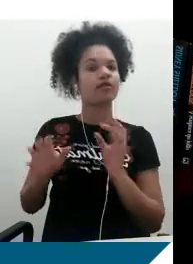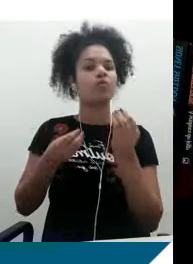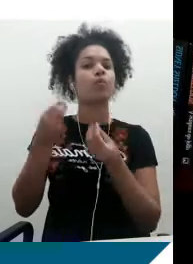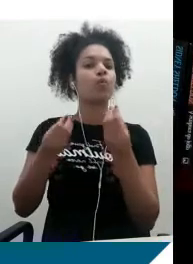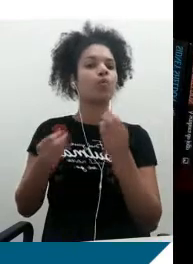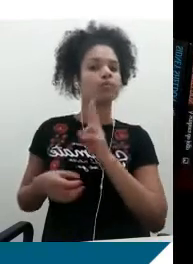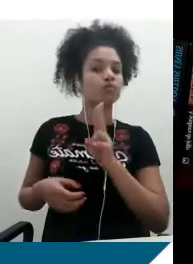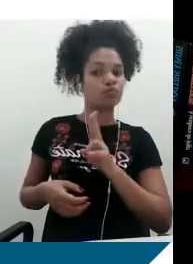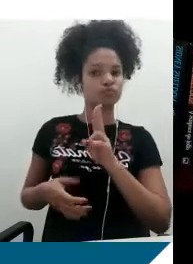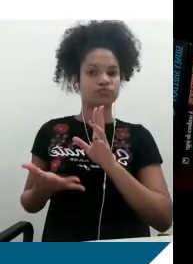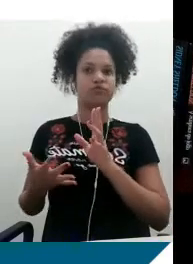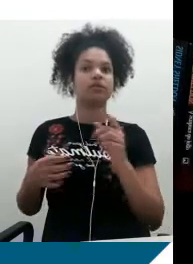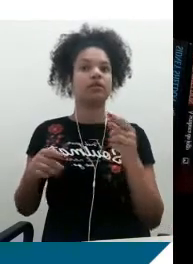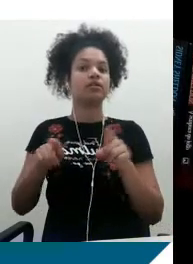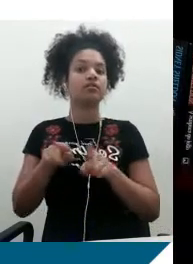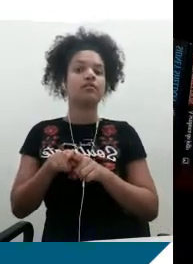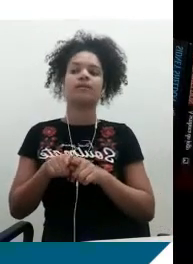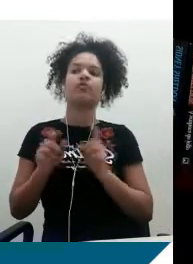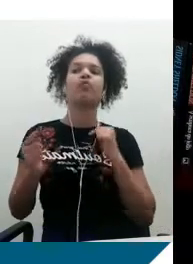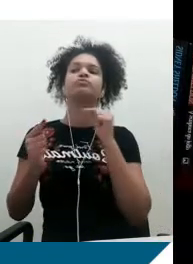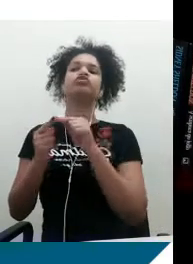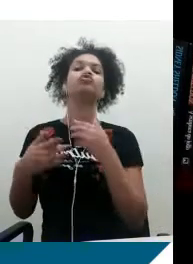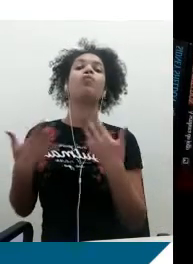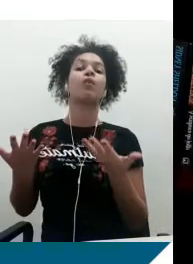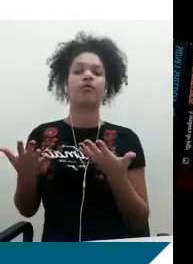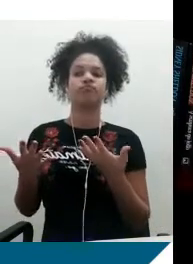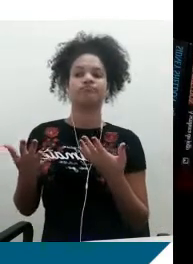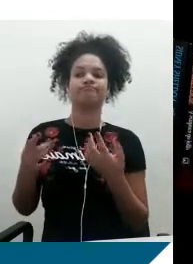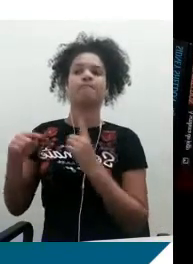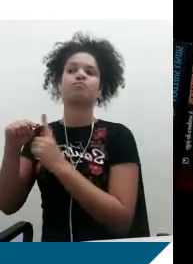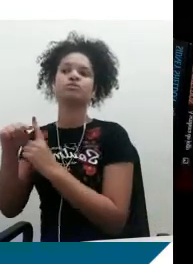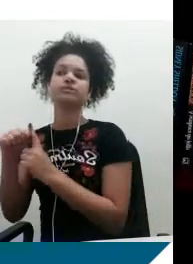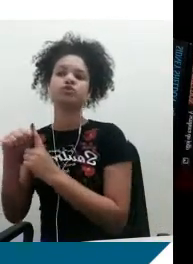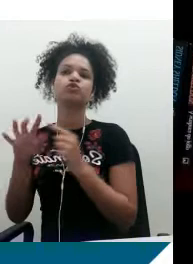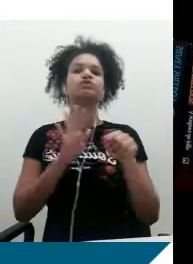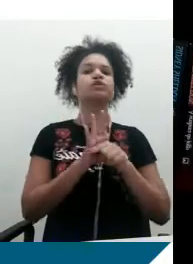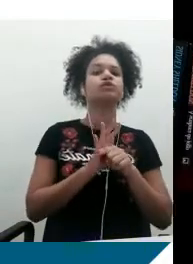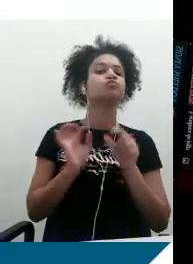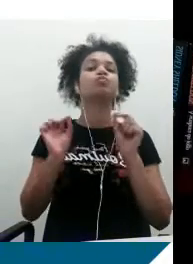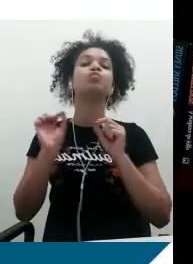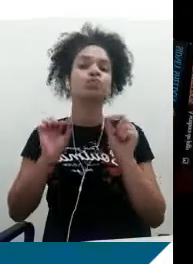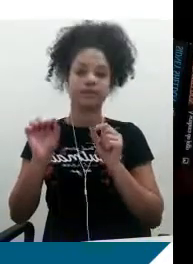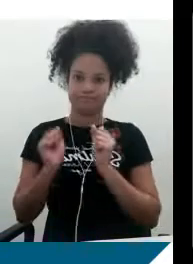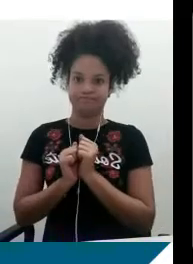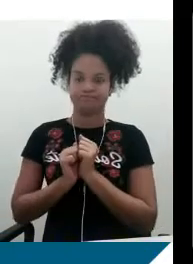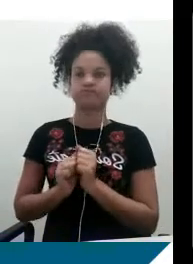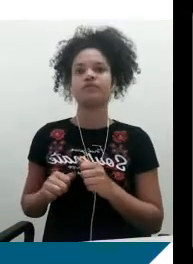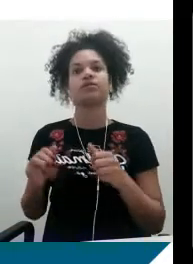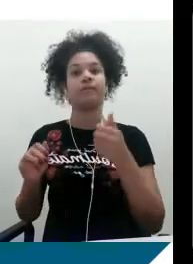melhor o funcionamento delas na prática textual e compreendam as suas finalidades, os seus pontos positivos e os seus pontos